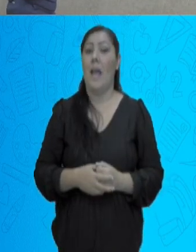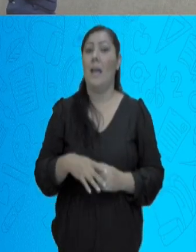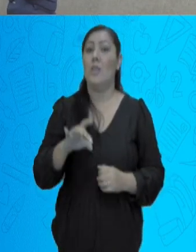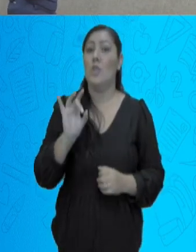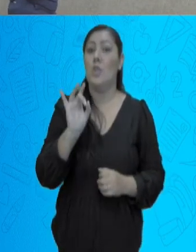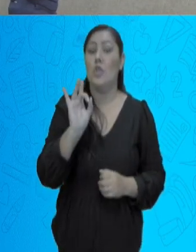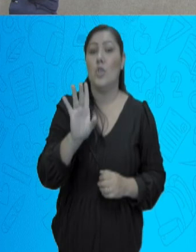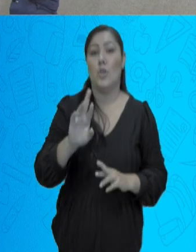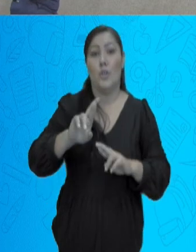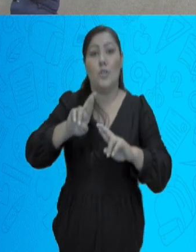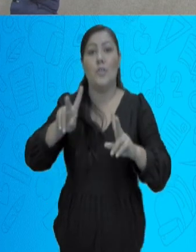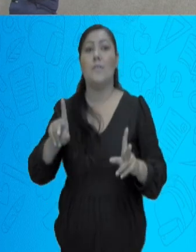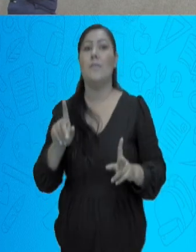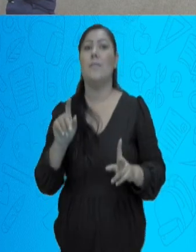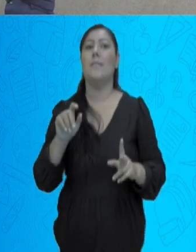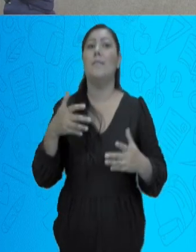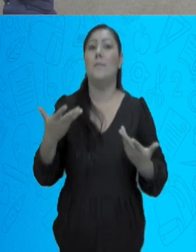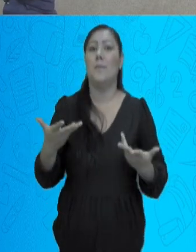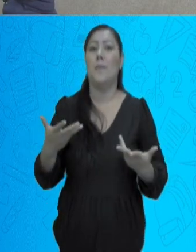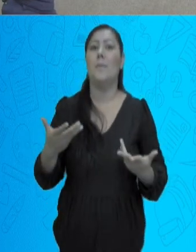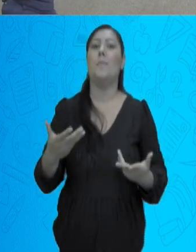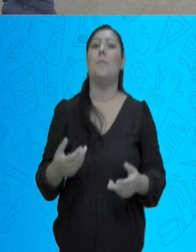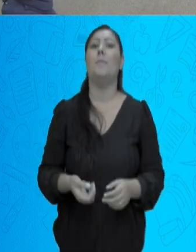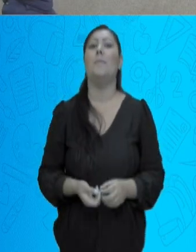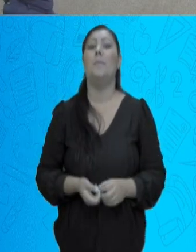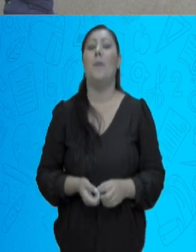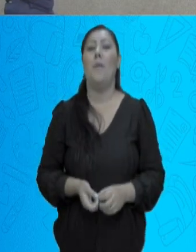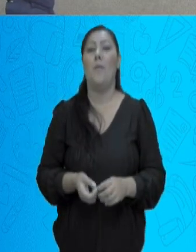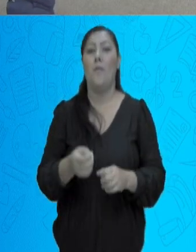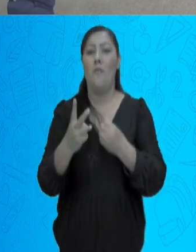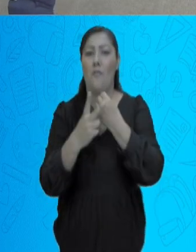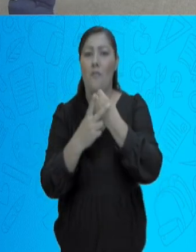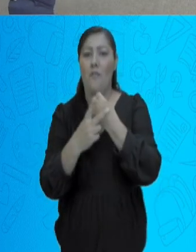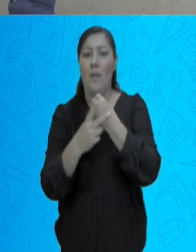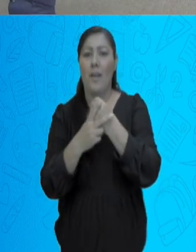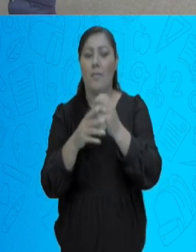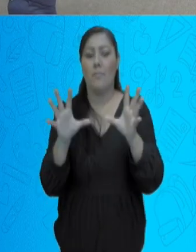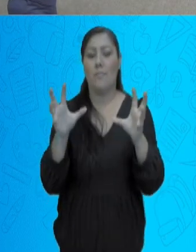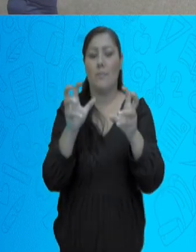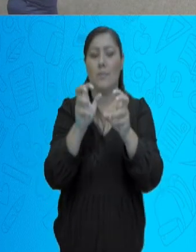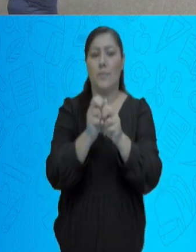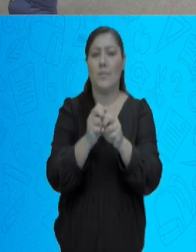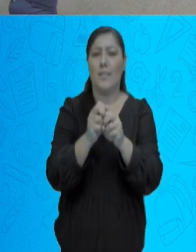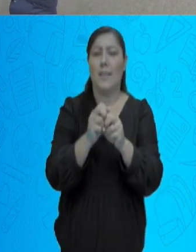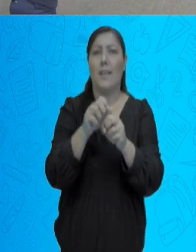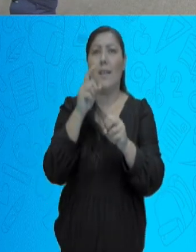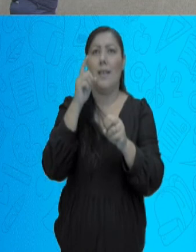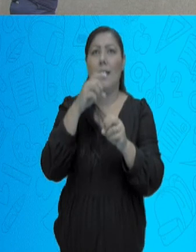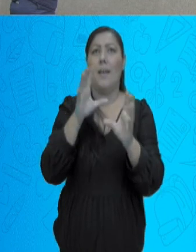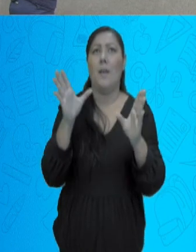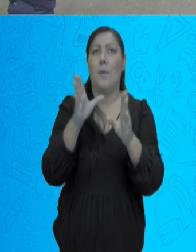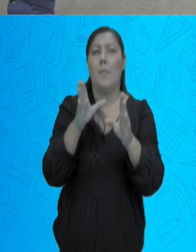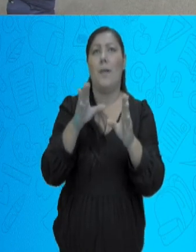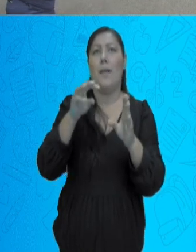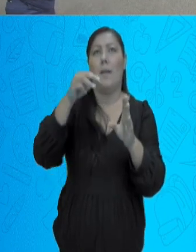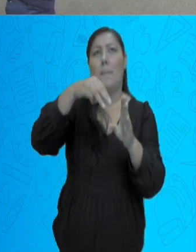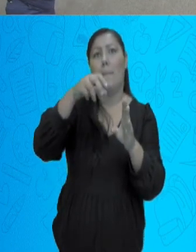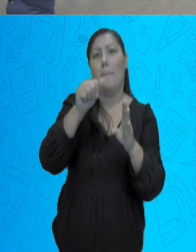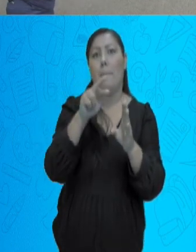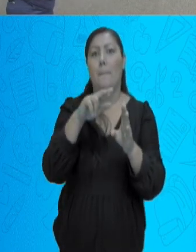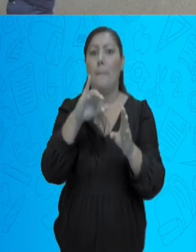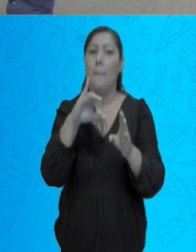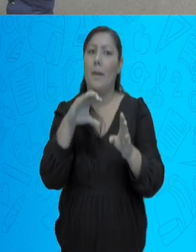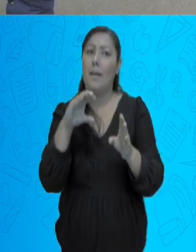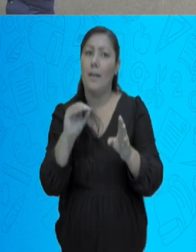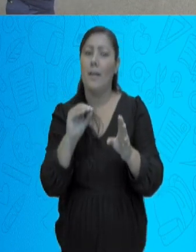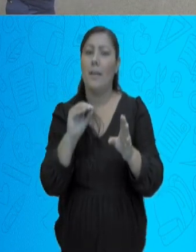formam a palavra Mário. Isso mesmo. É algo que faça com que a gente lembre-se, né, do momento em que a gente estiver diante